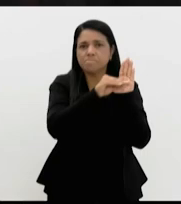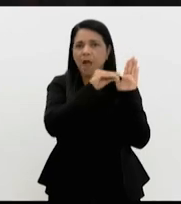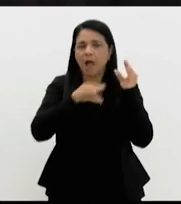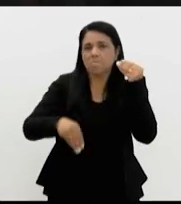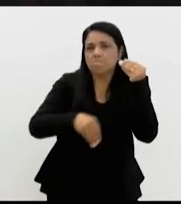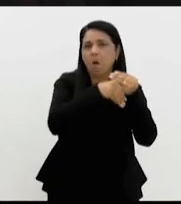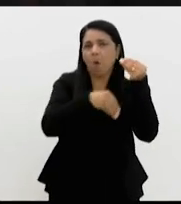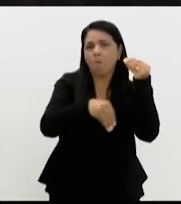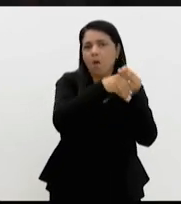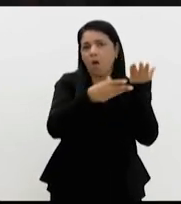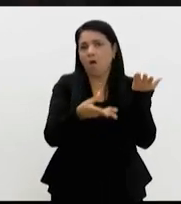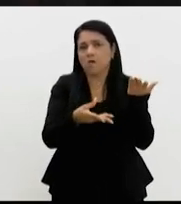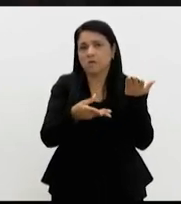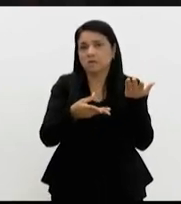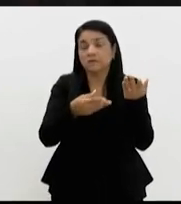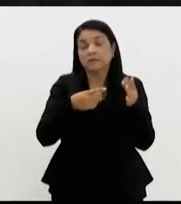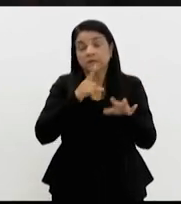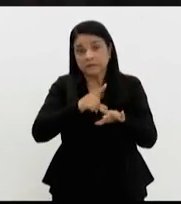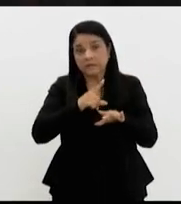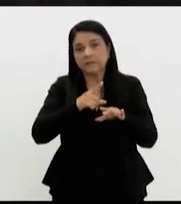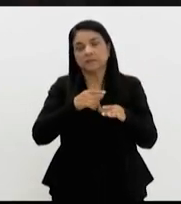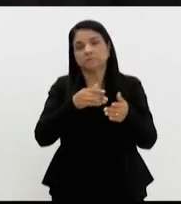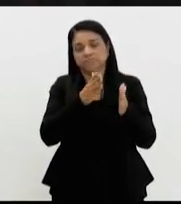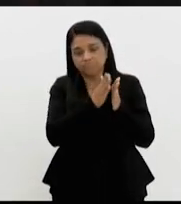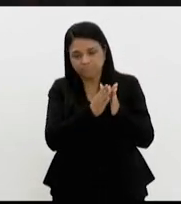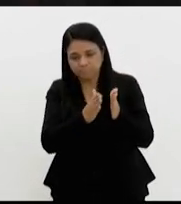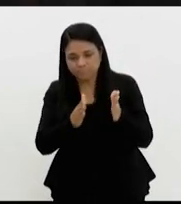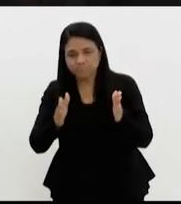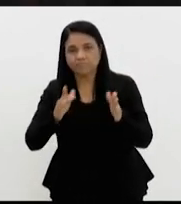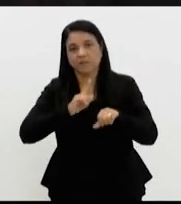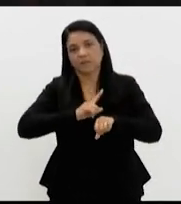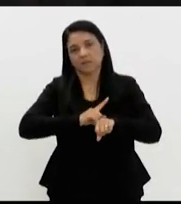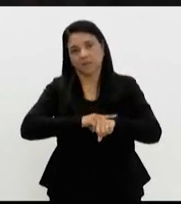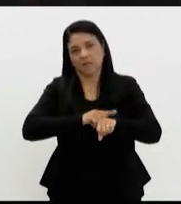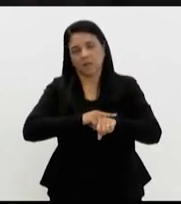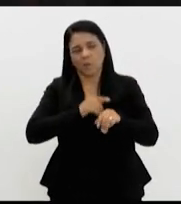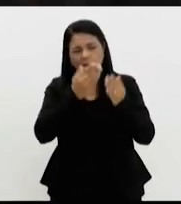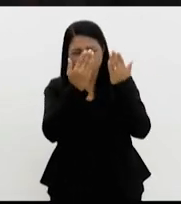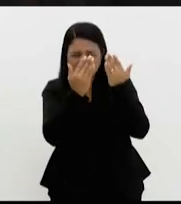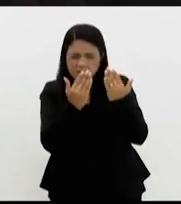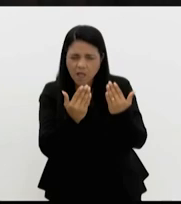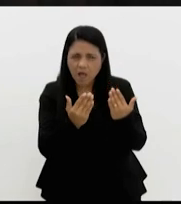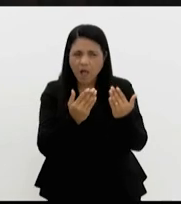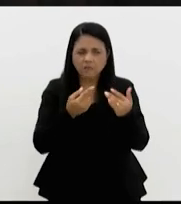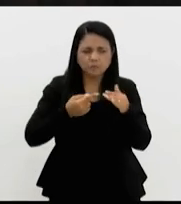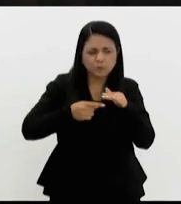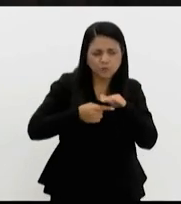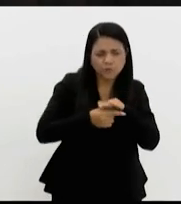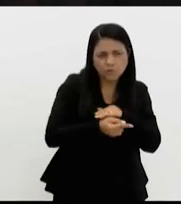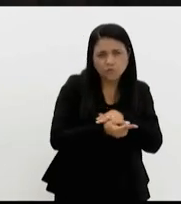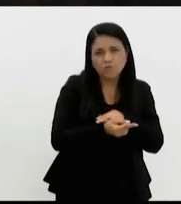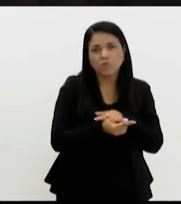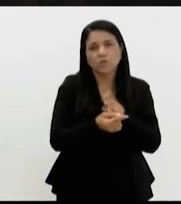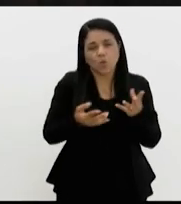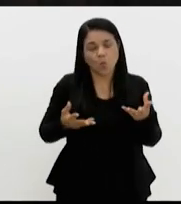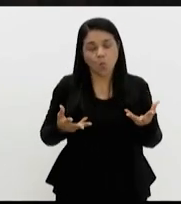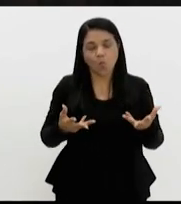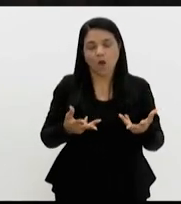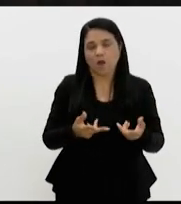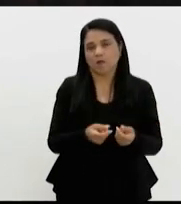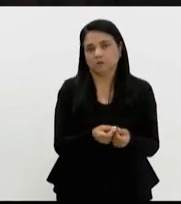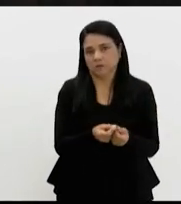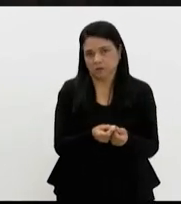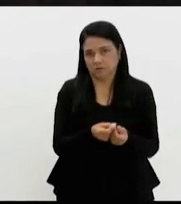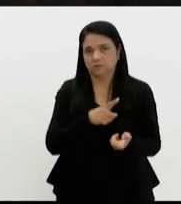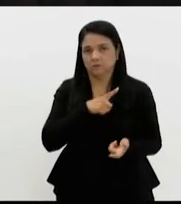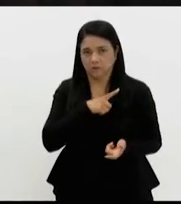Quando se tivesse mais tempo, faria uma análise mais profunda, mais qualitativa. Então,